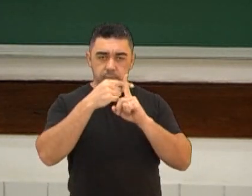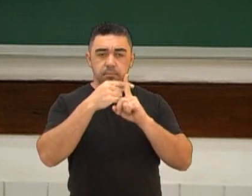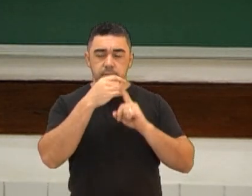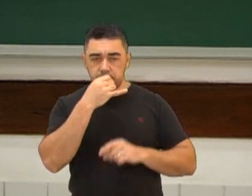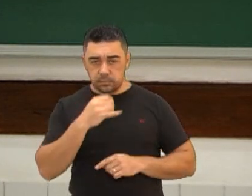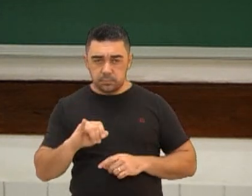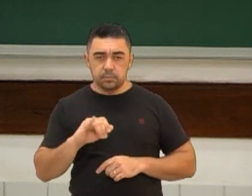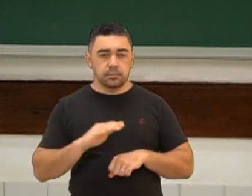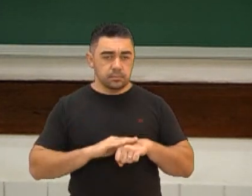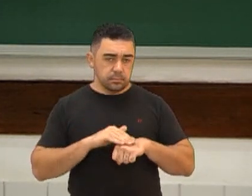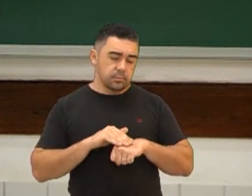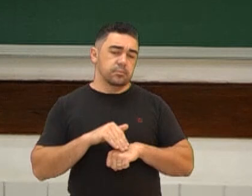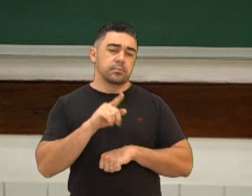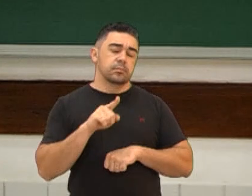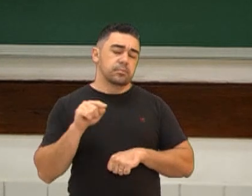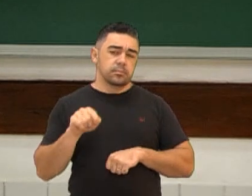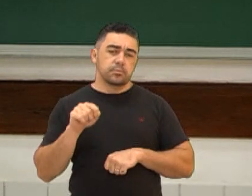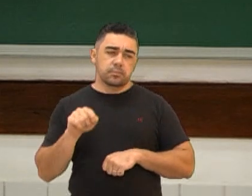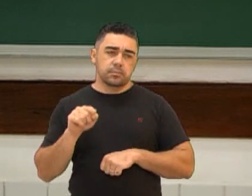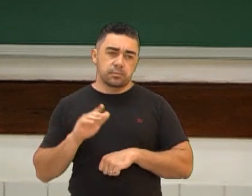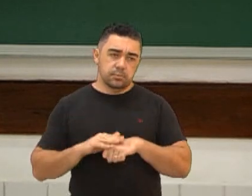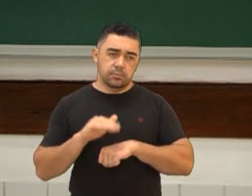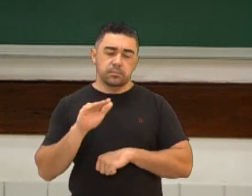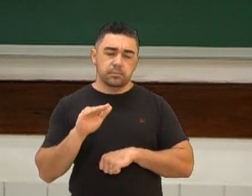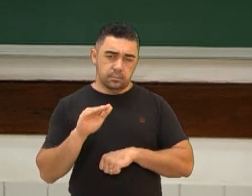preciso para concentrar,